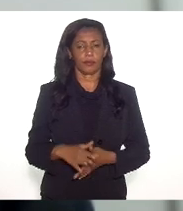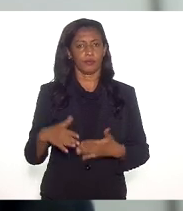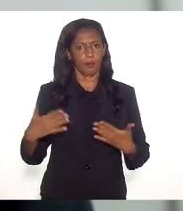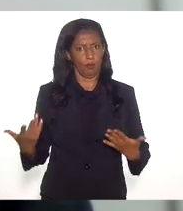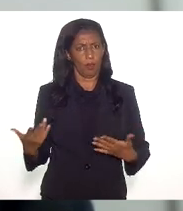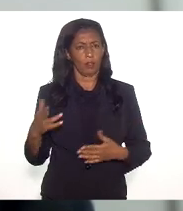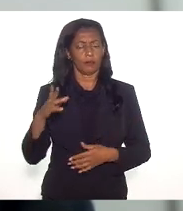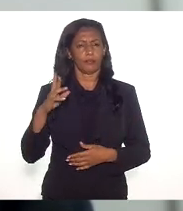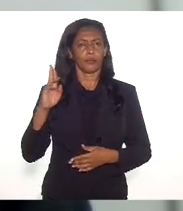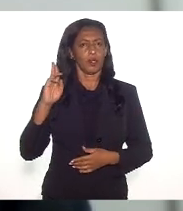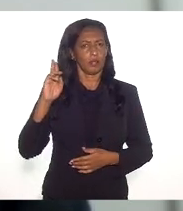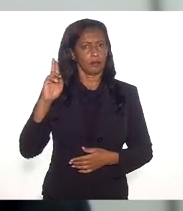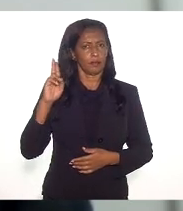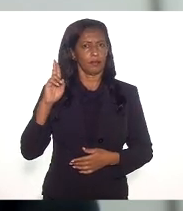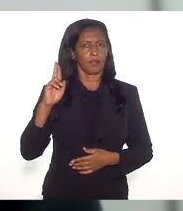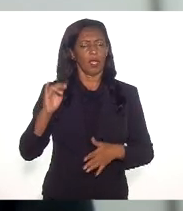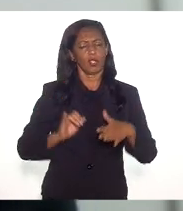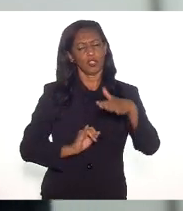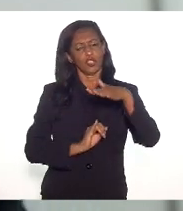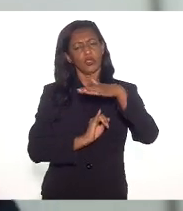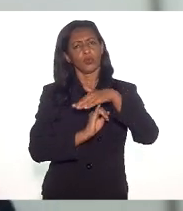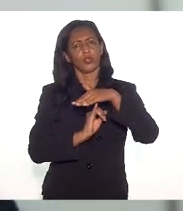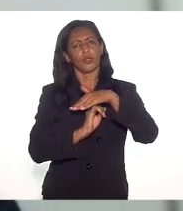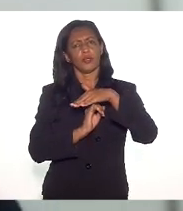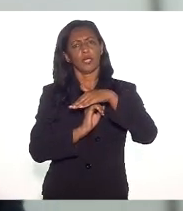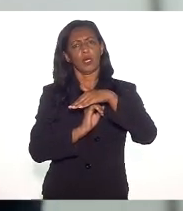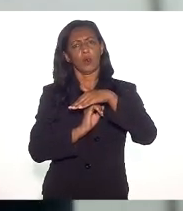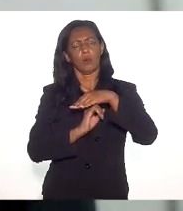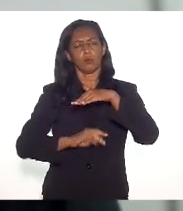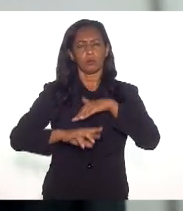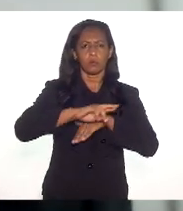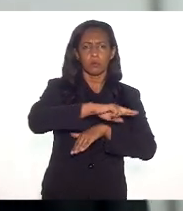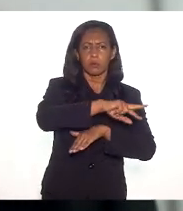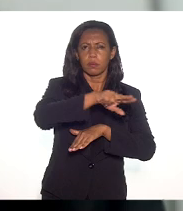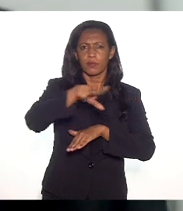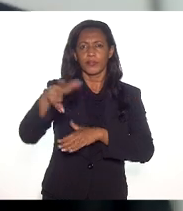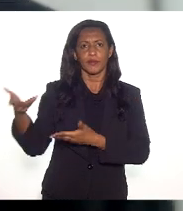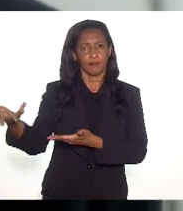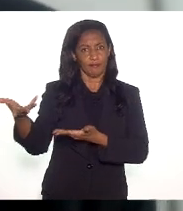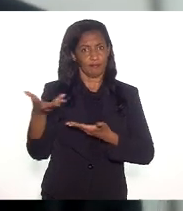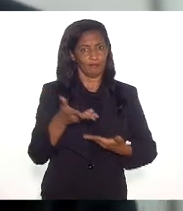representantes das diversas instituições que foram convidadas.